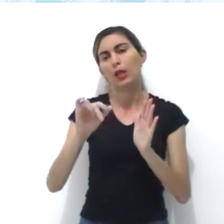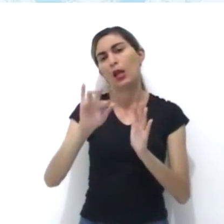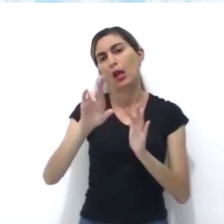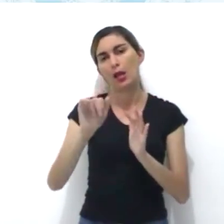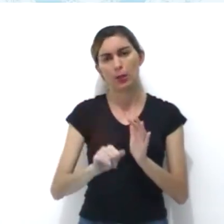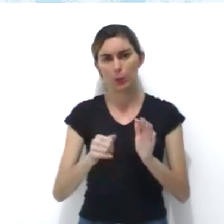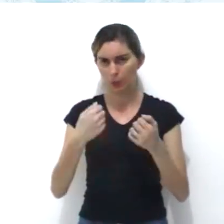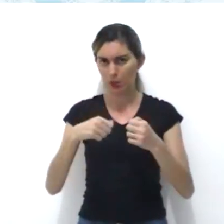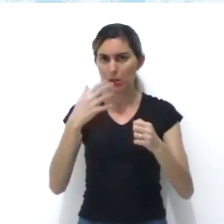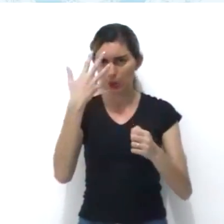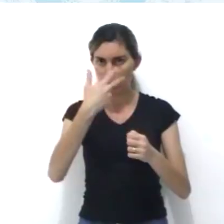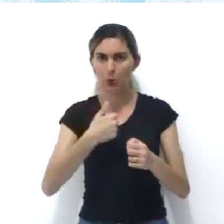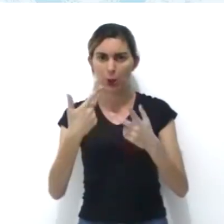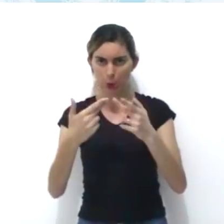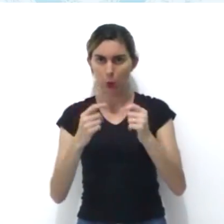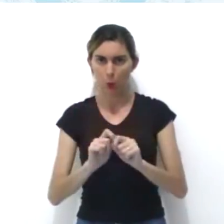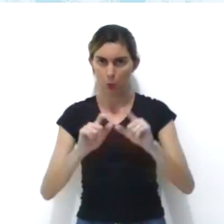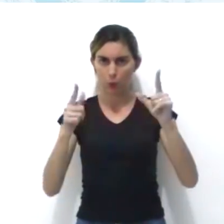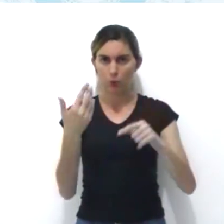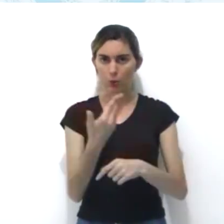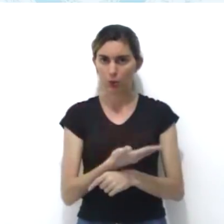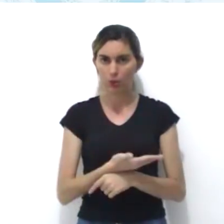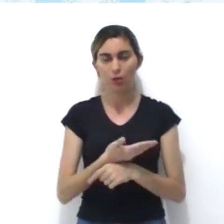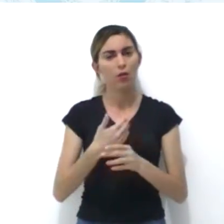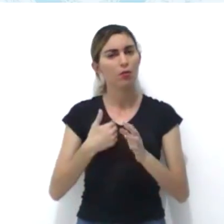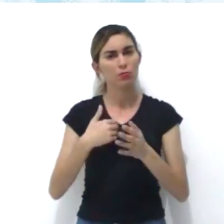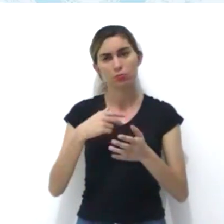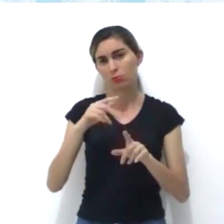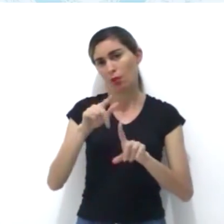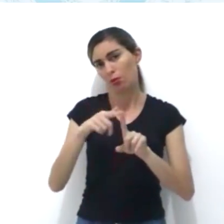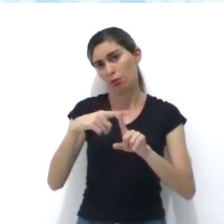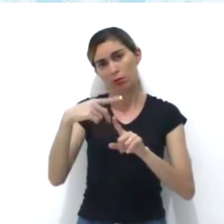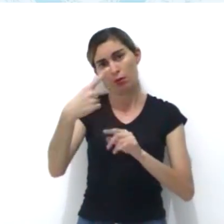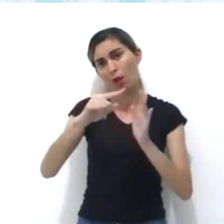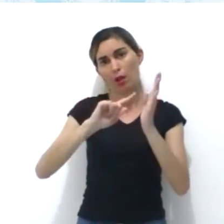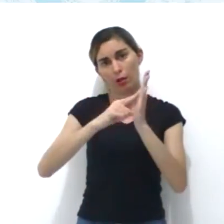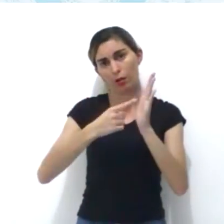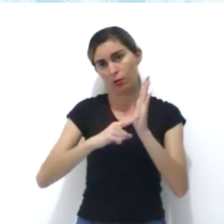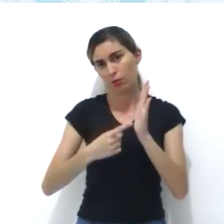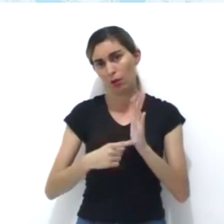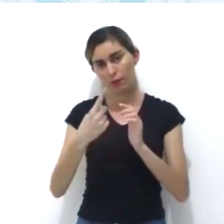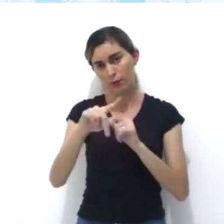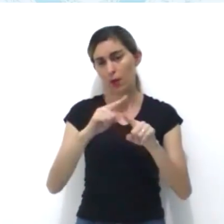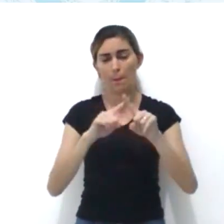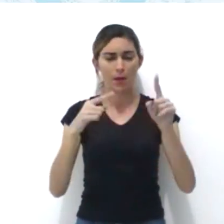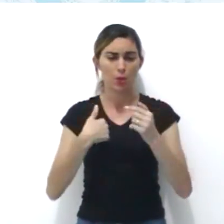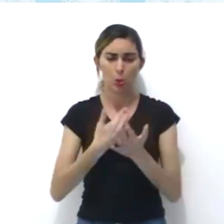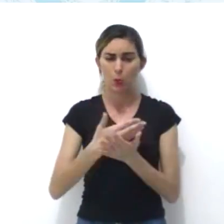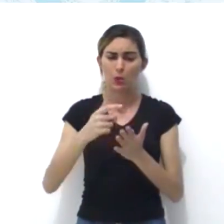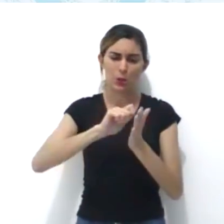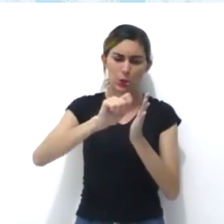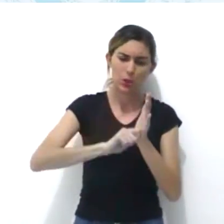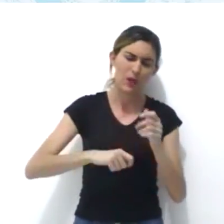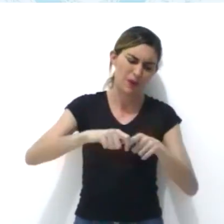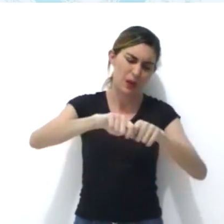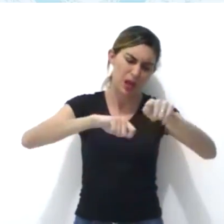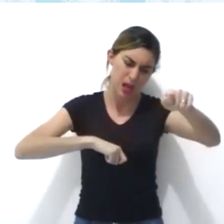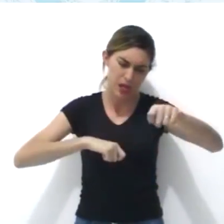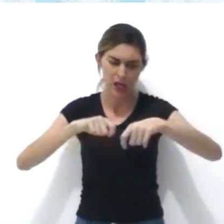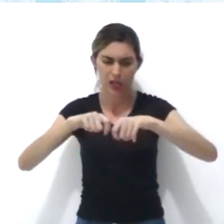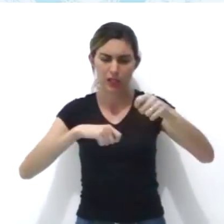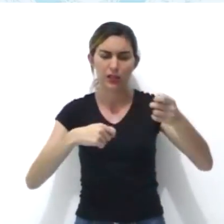bordo. Ele tem que ser bonitinho como nessa imagem aí. Isso é critério de vocês. Professora, mas eu comecei a escrever